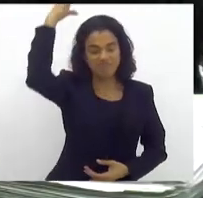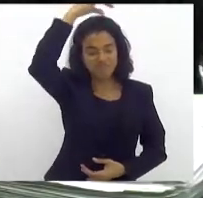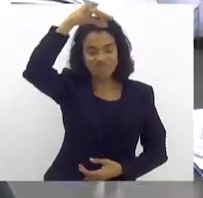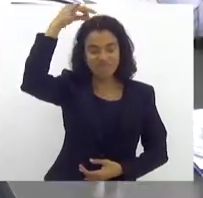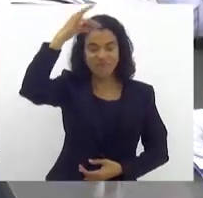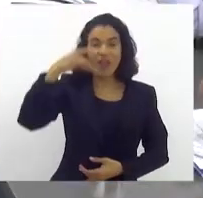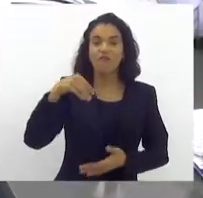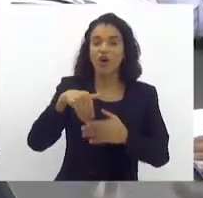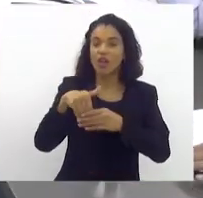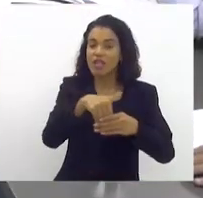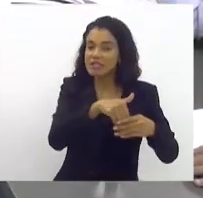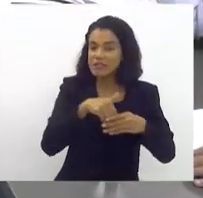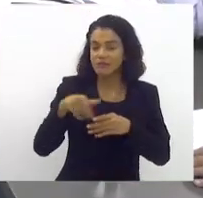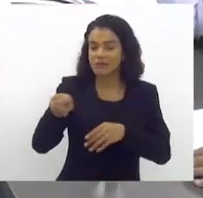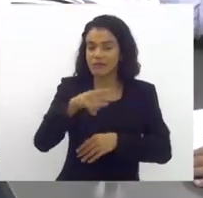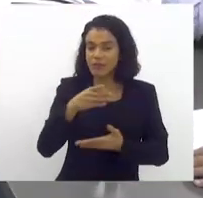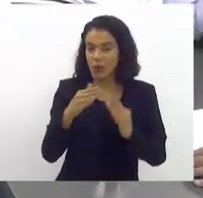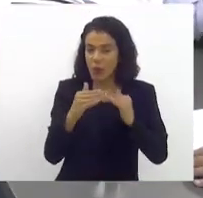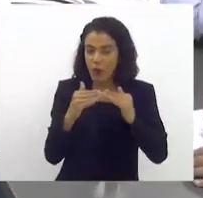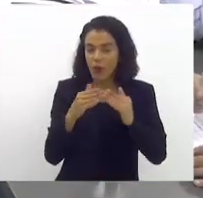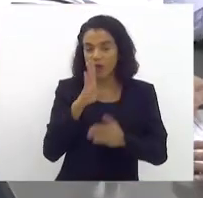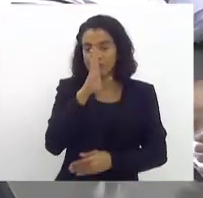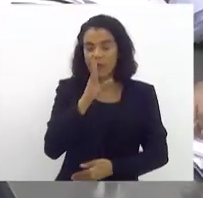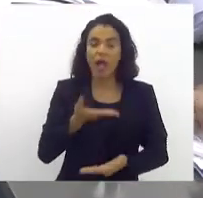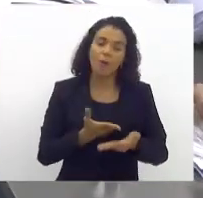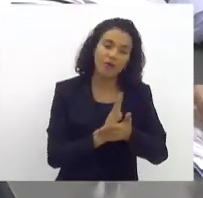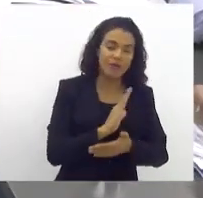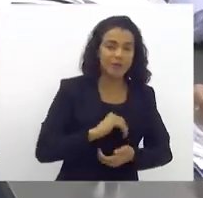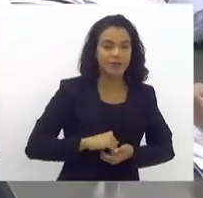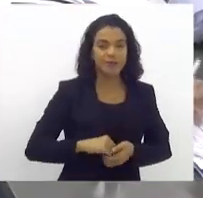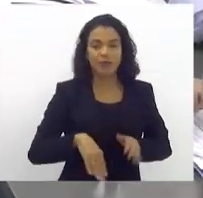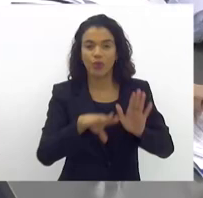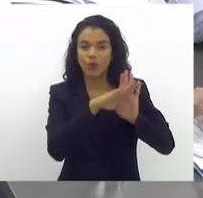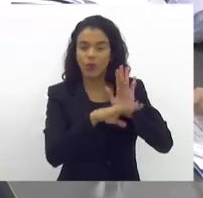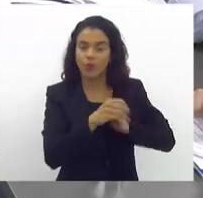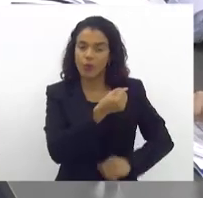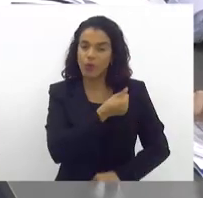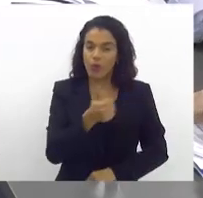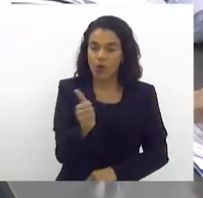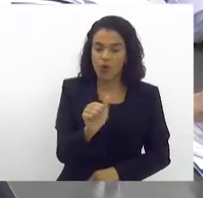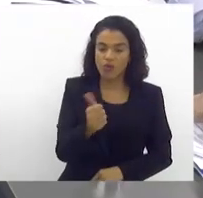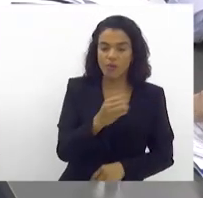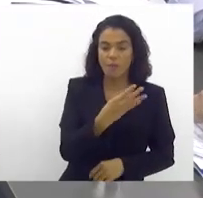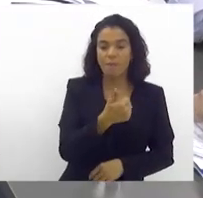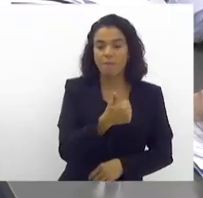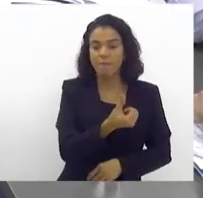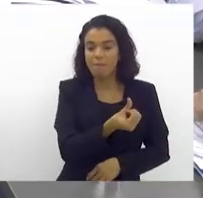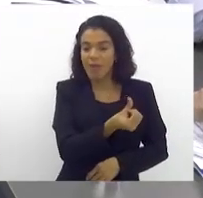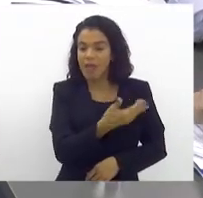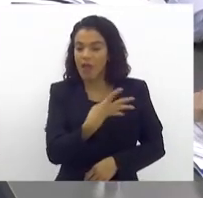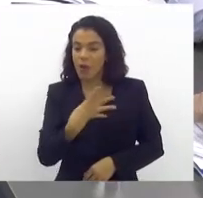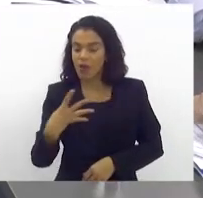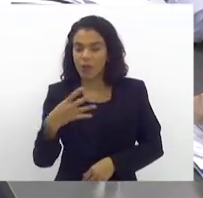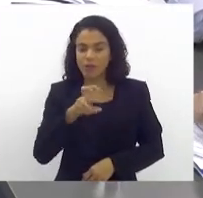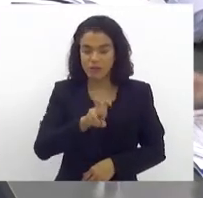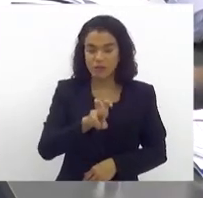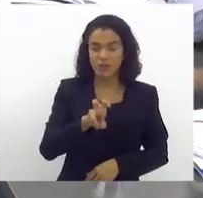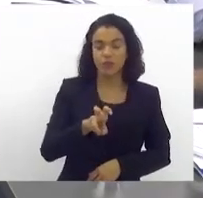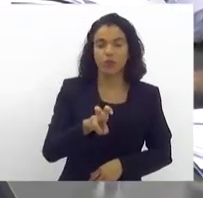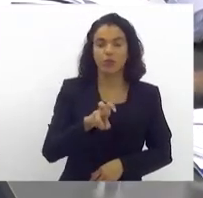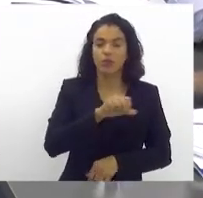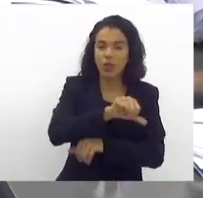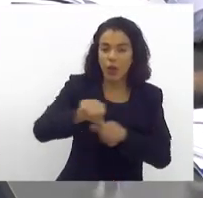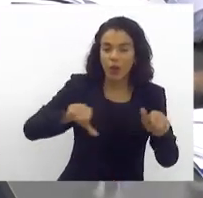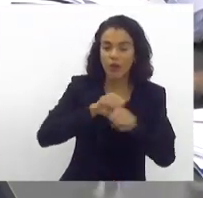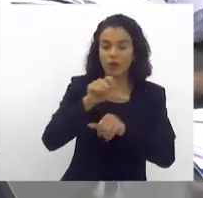a discussão e votação, senhores que aprovam, permaneçam como estão, aprovado. Item 11 da pauta, o PL 6445 de 22, de autoria do deputado Rosenberg Reis, que altera